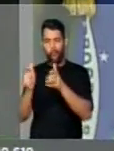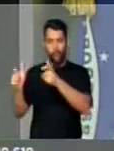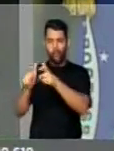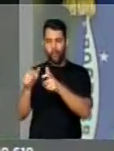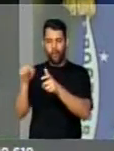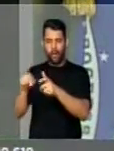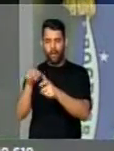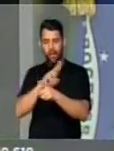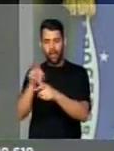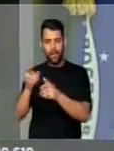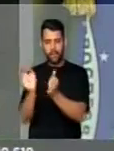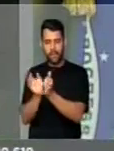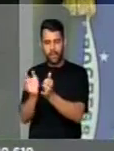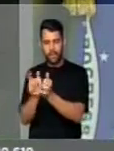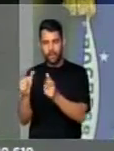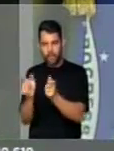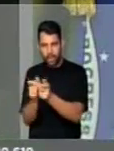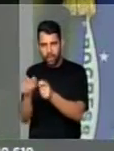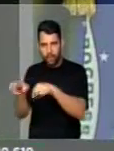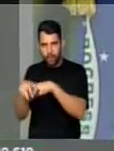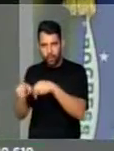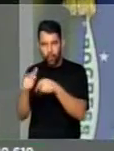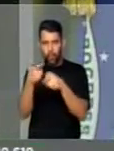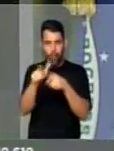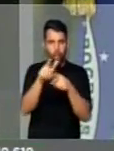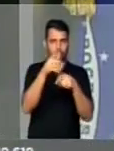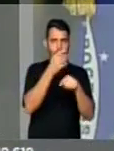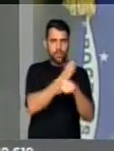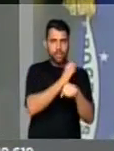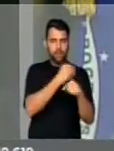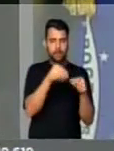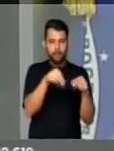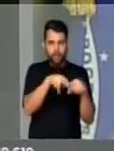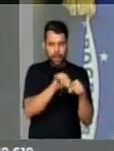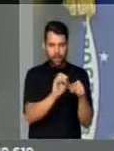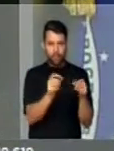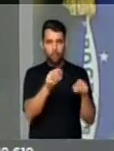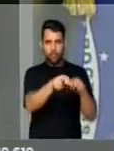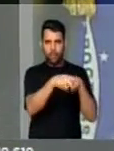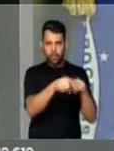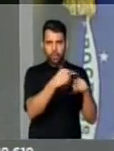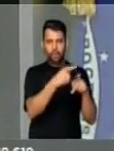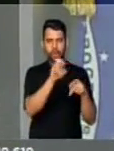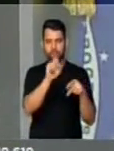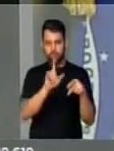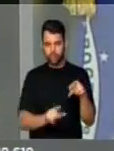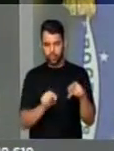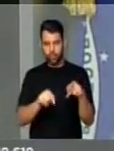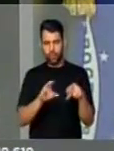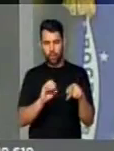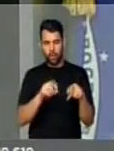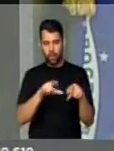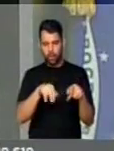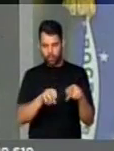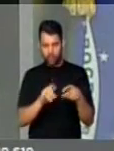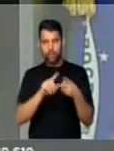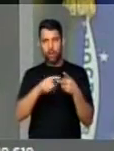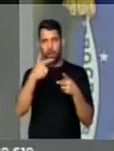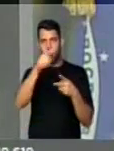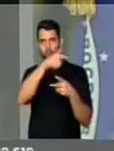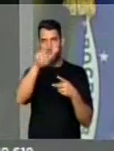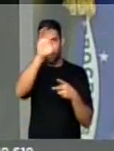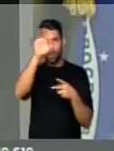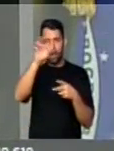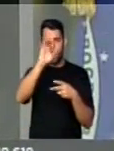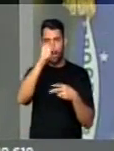lugares era pequeno produtor, em outro, microprodutor. Na região sul, os colonos, em outros lugares,